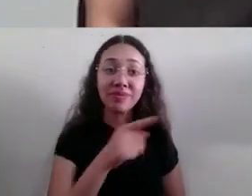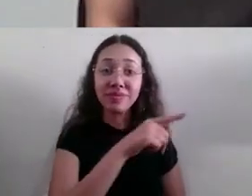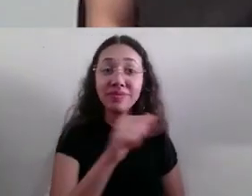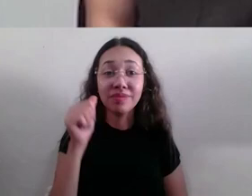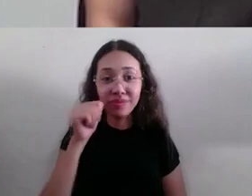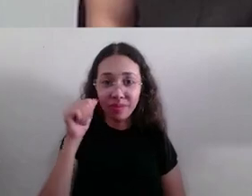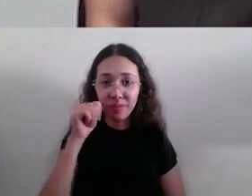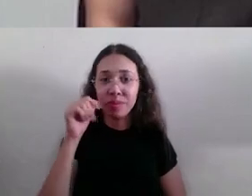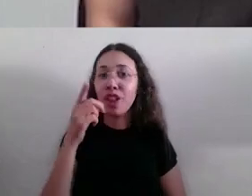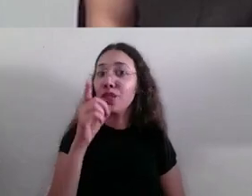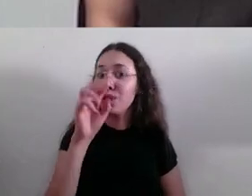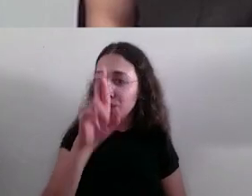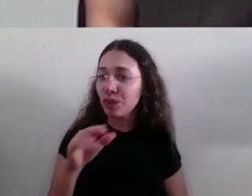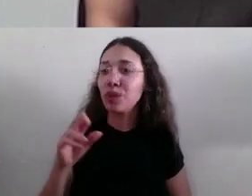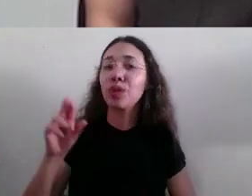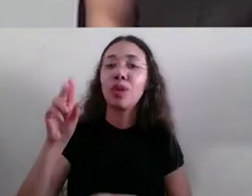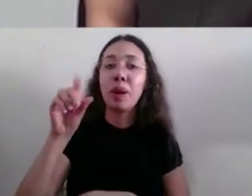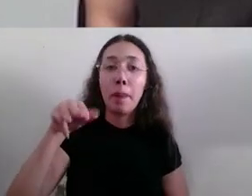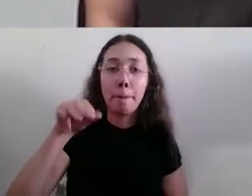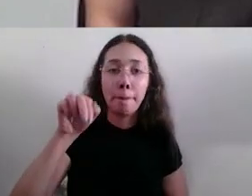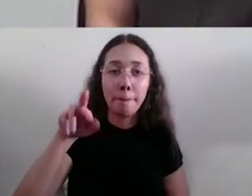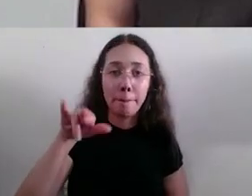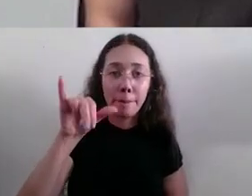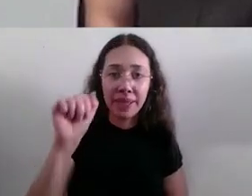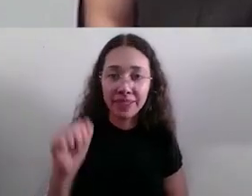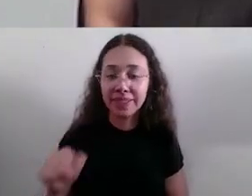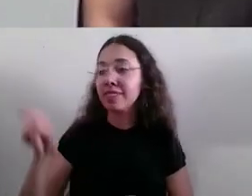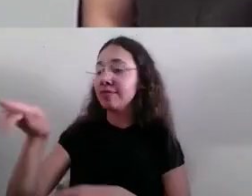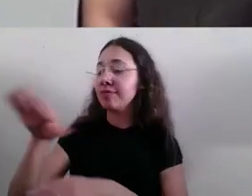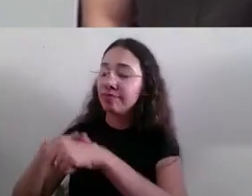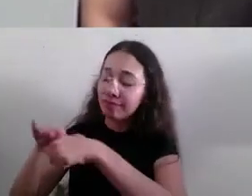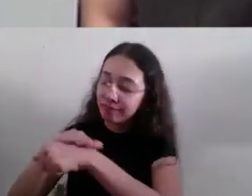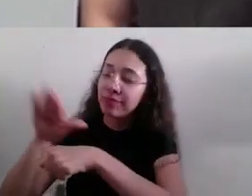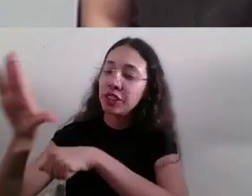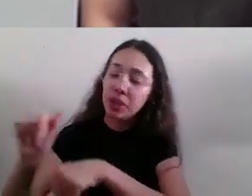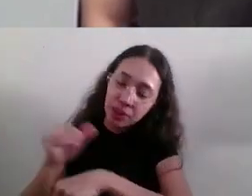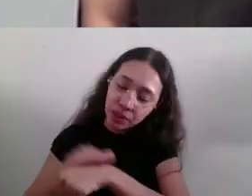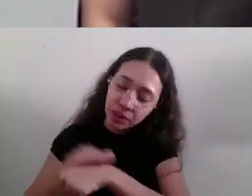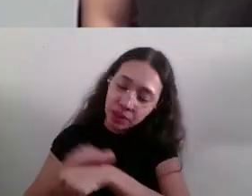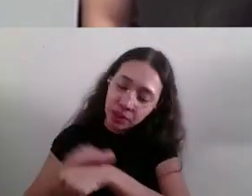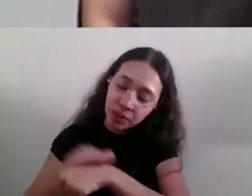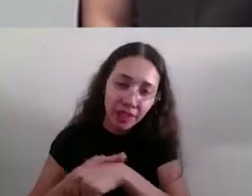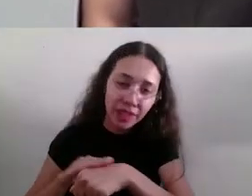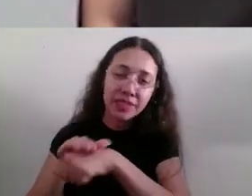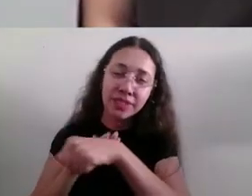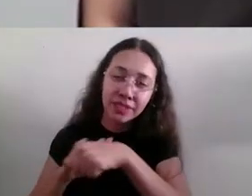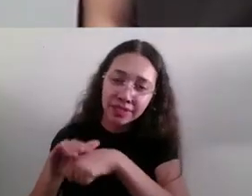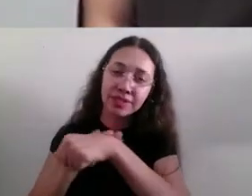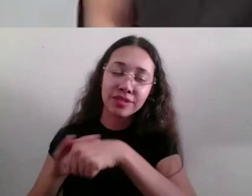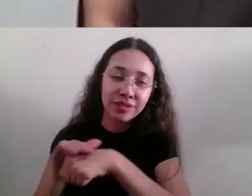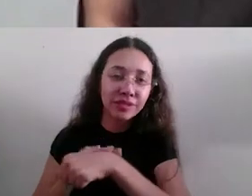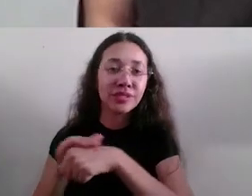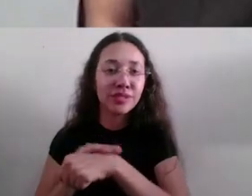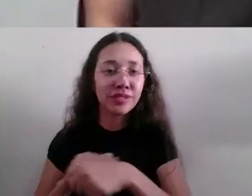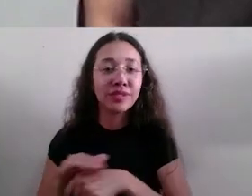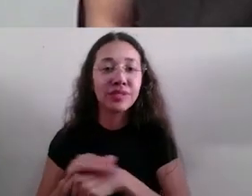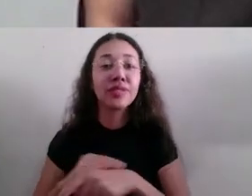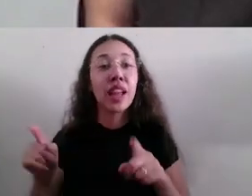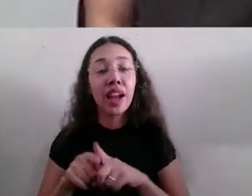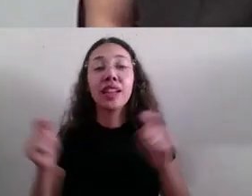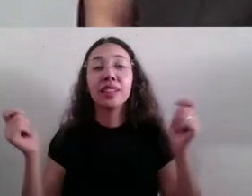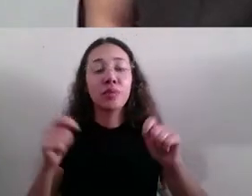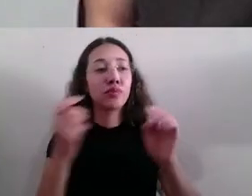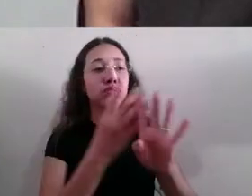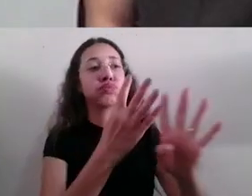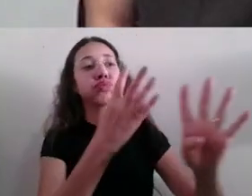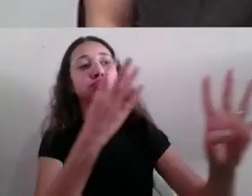que fez várias reuniões com os peritos, conversou com esses peritos, foi possível realizar vários mutirões. Nós realizamos, aqui segundo o levantamento